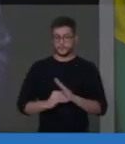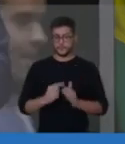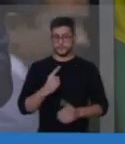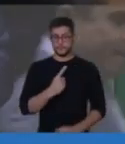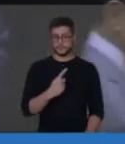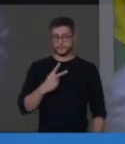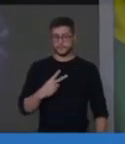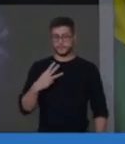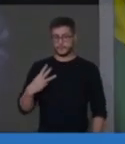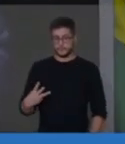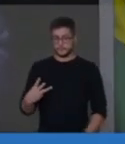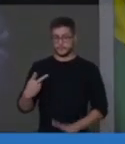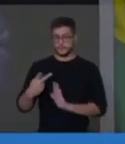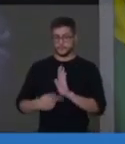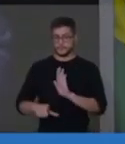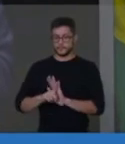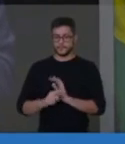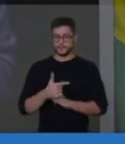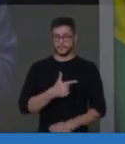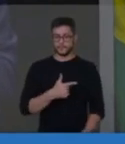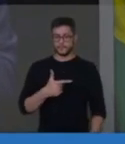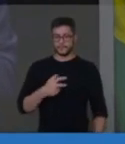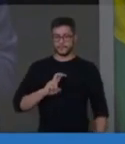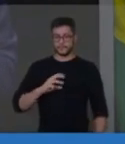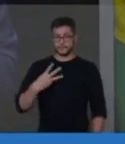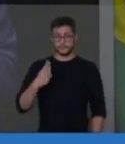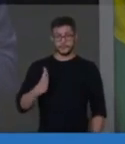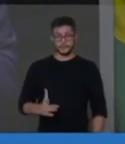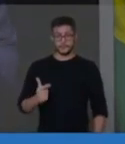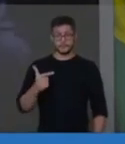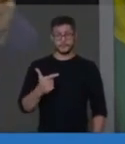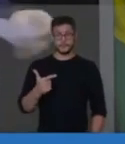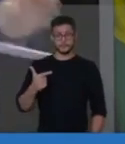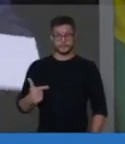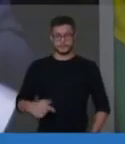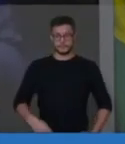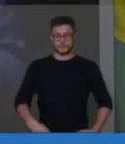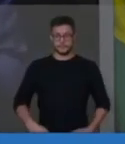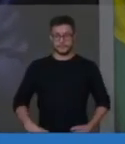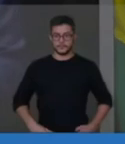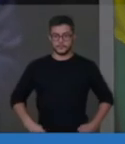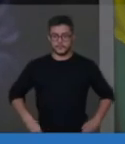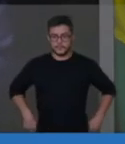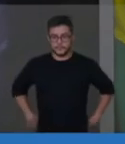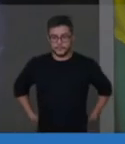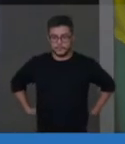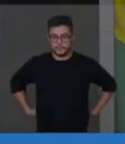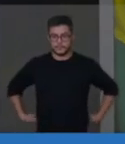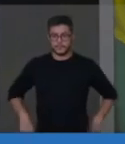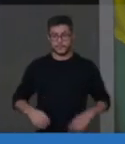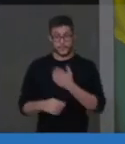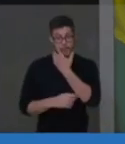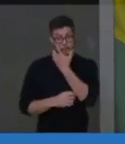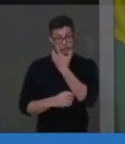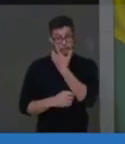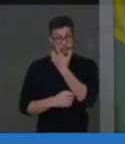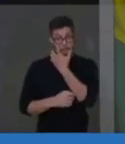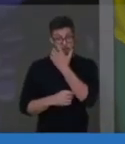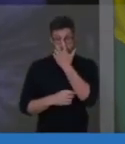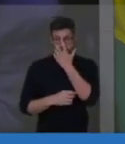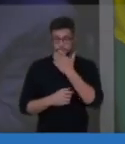projeto de lei 2253 de 2022. Senhor presidente, esse é o